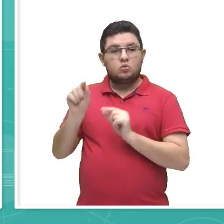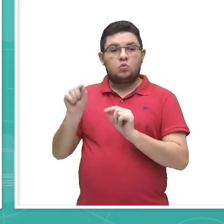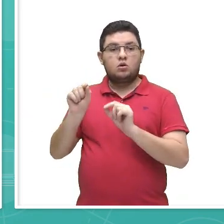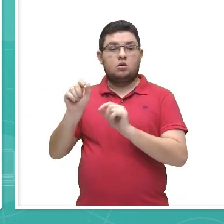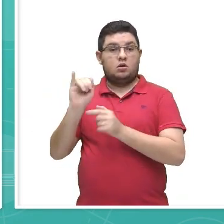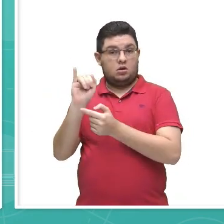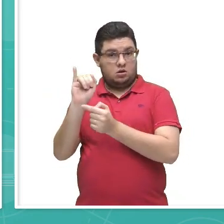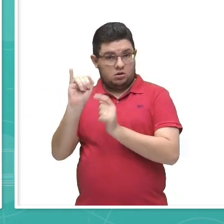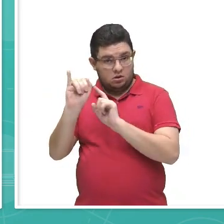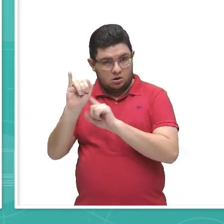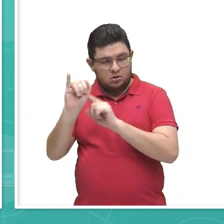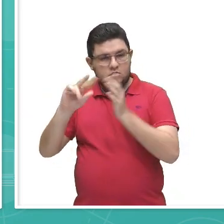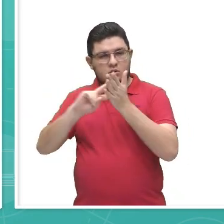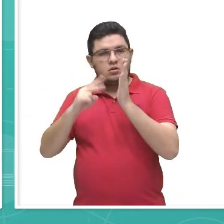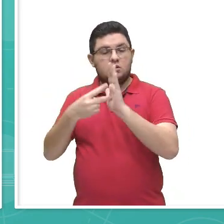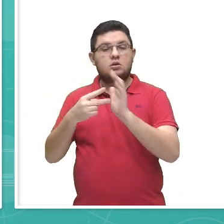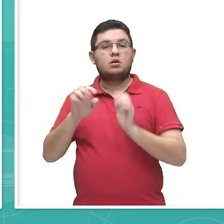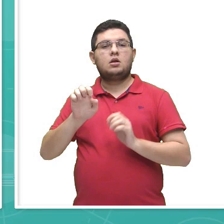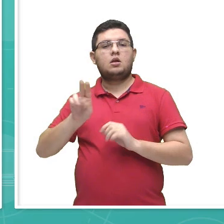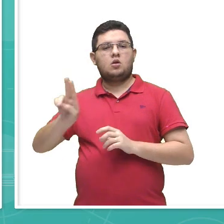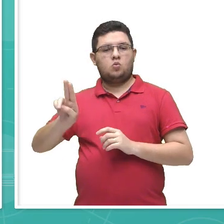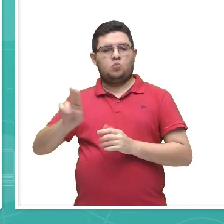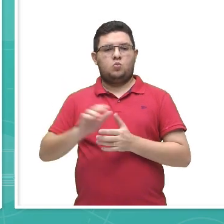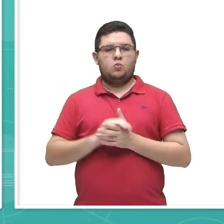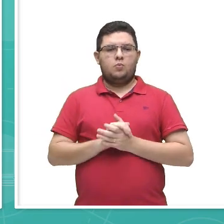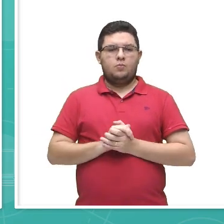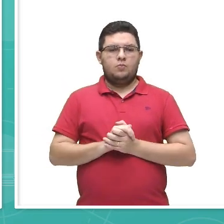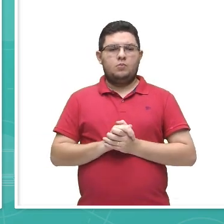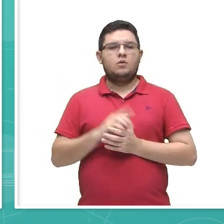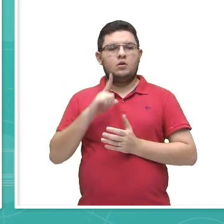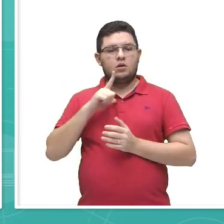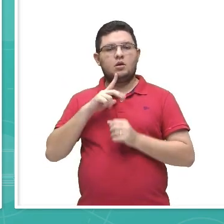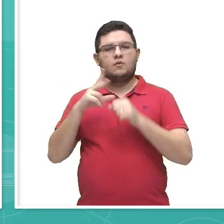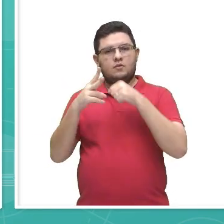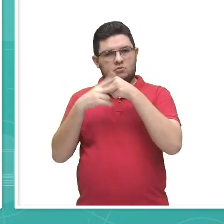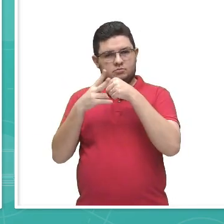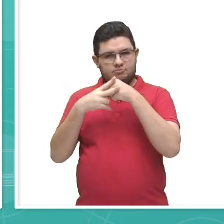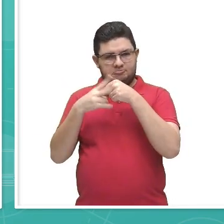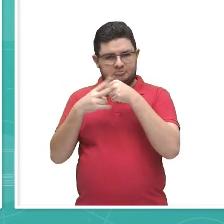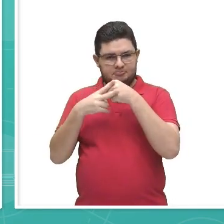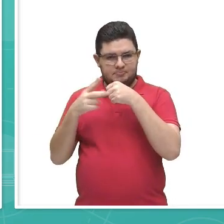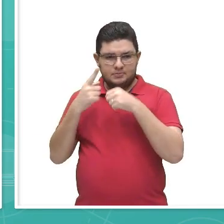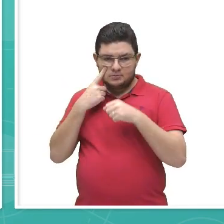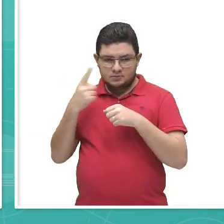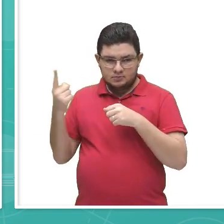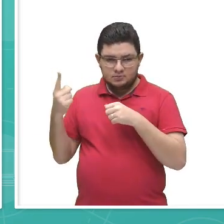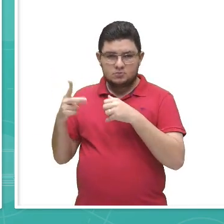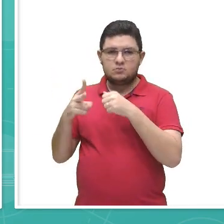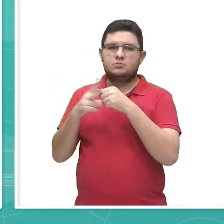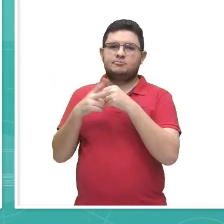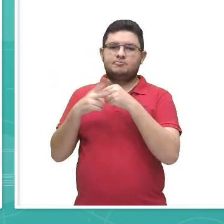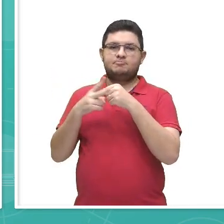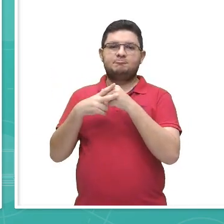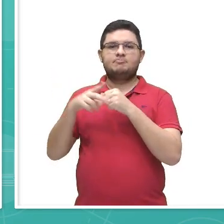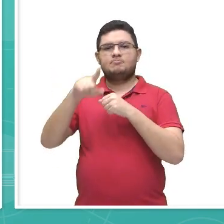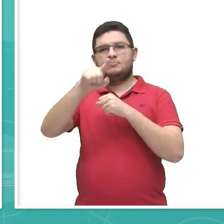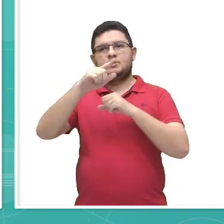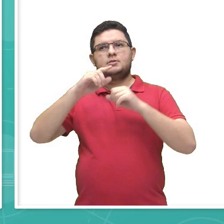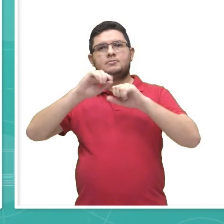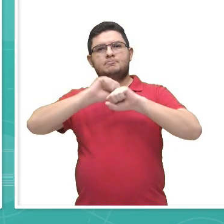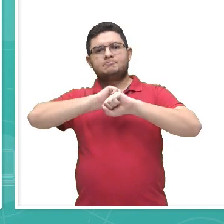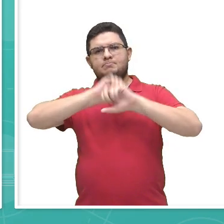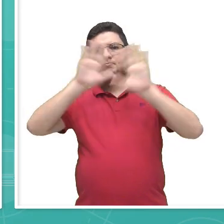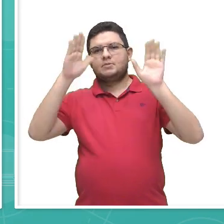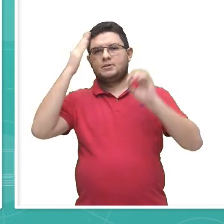significa eu, certo? Seguido do verb. Esse verbo que vai matar a charada aqui para vocês.